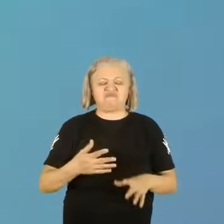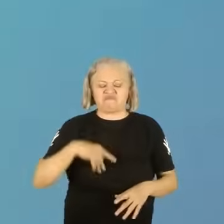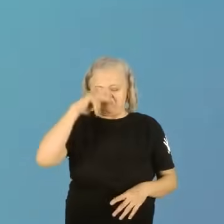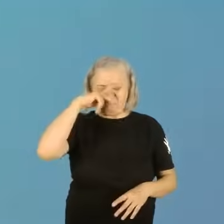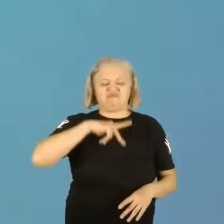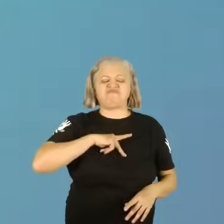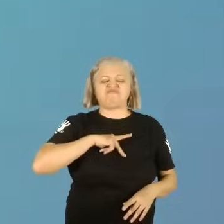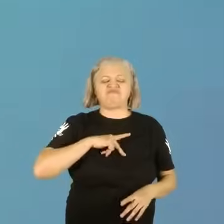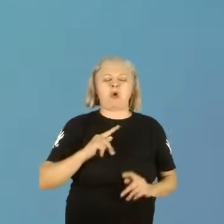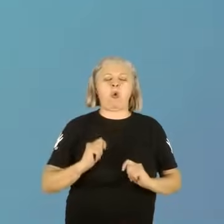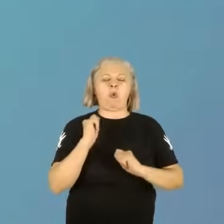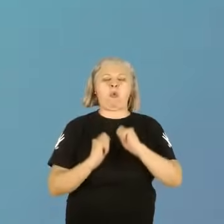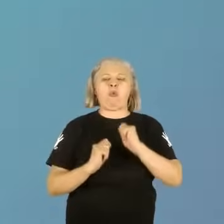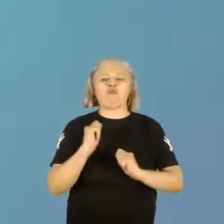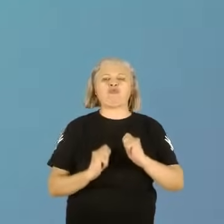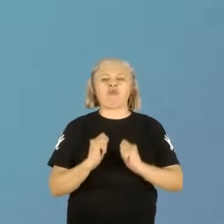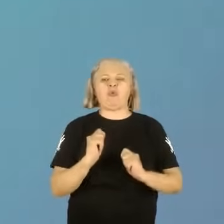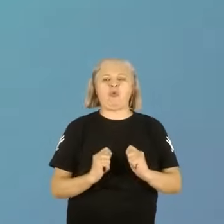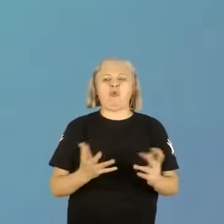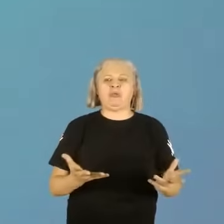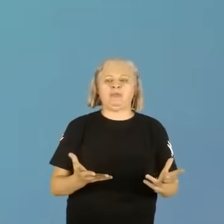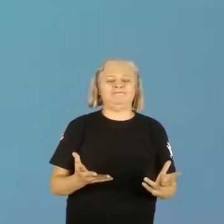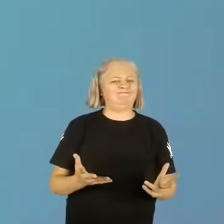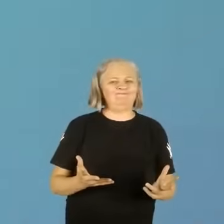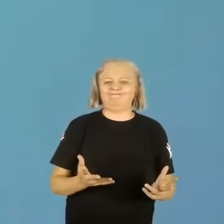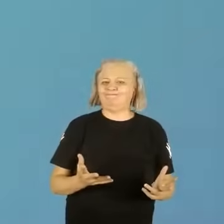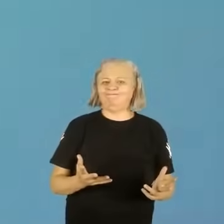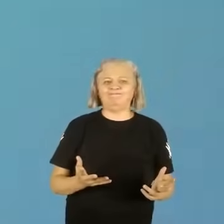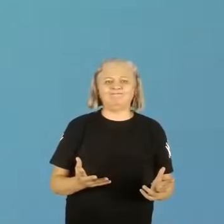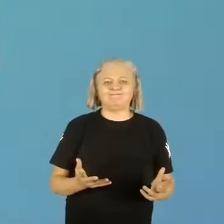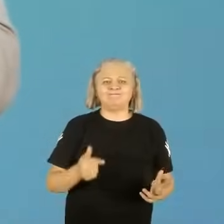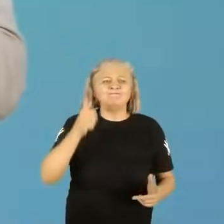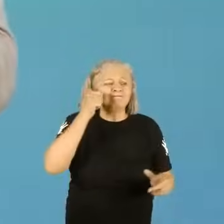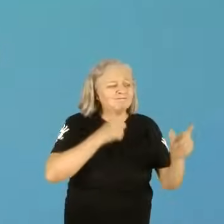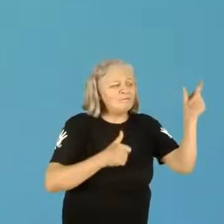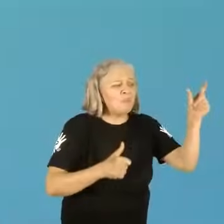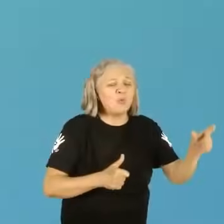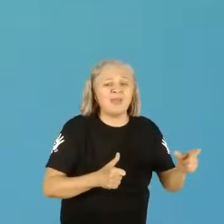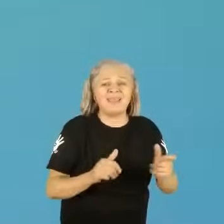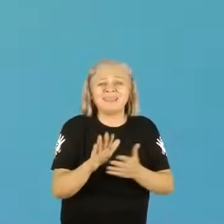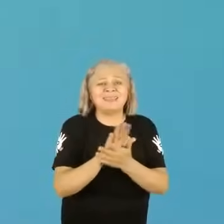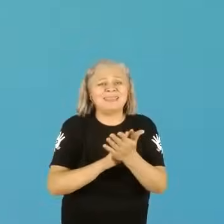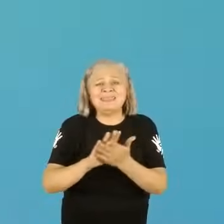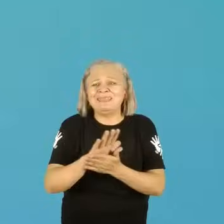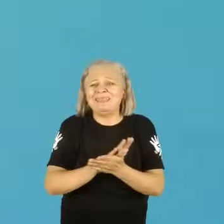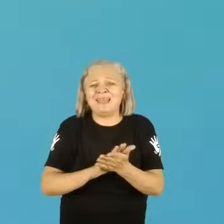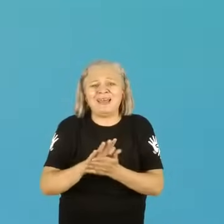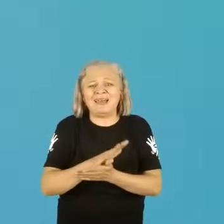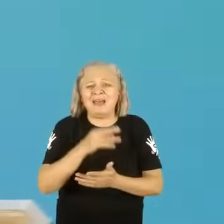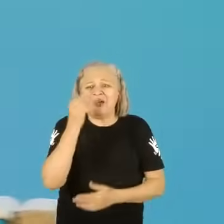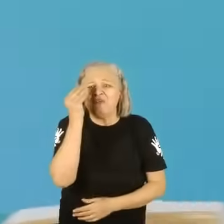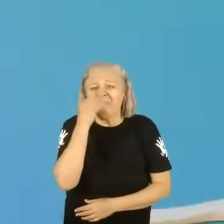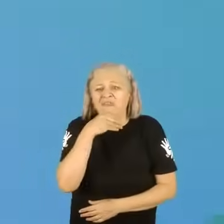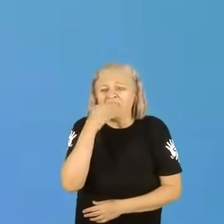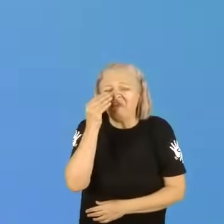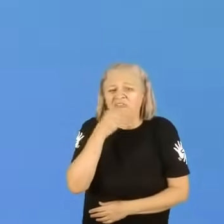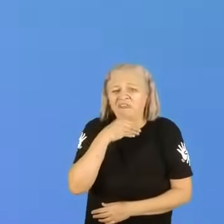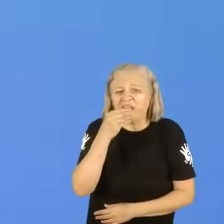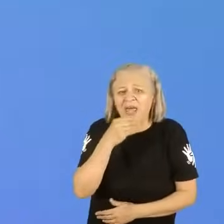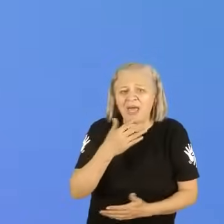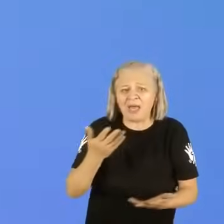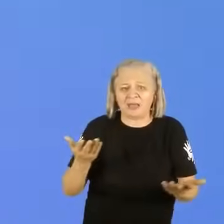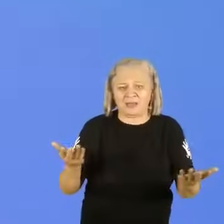sob controle. Ela não tinha mais nada, não tinha mais força, não tinha mais dinheiro e não tinha mais honra, porque